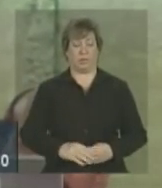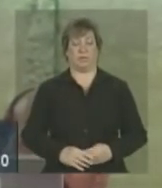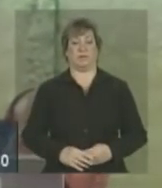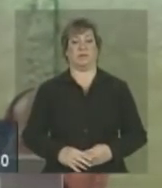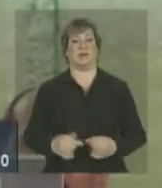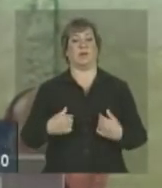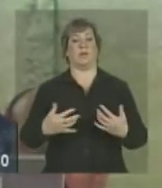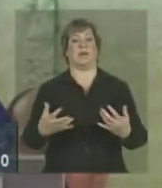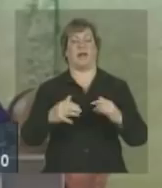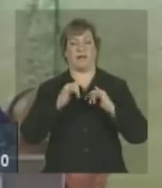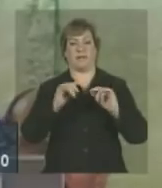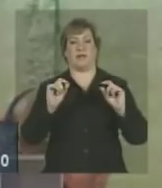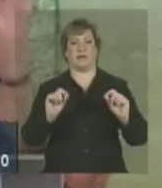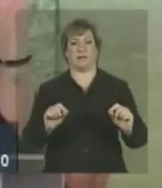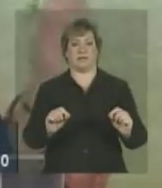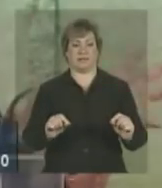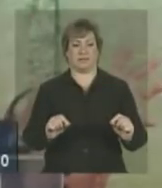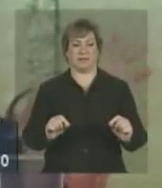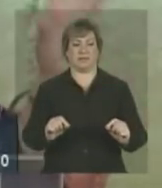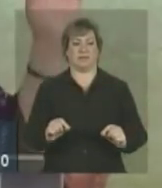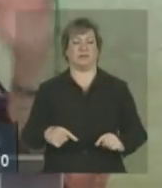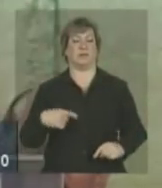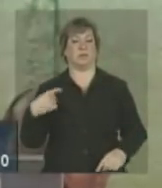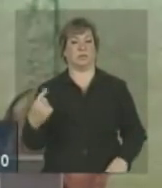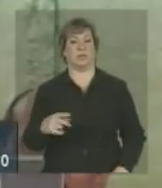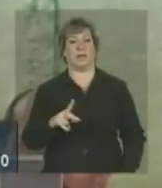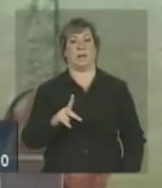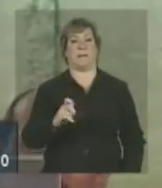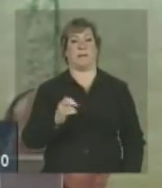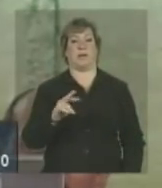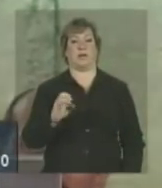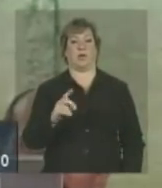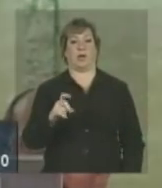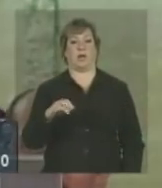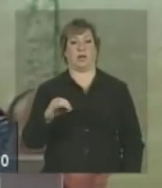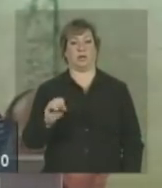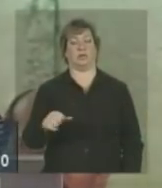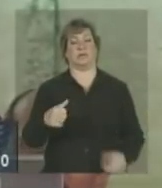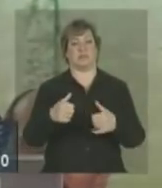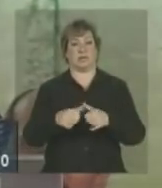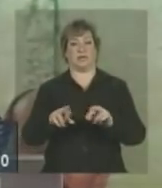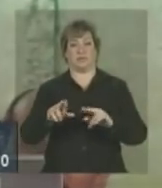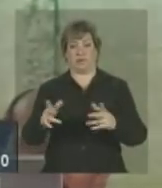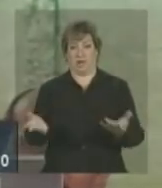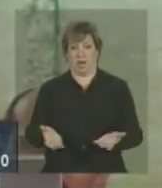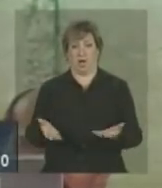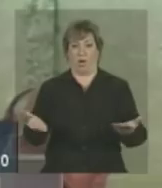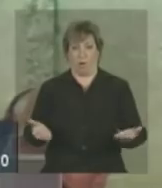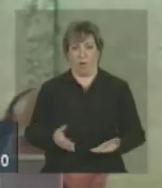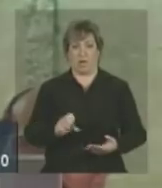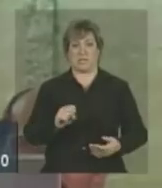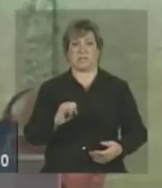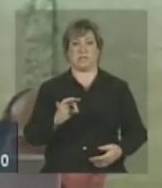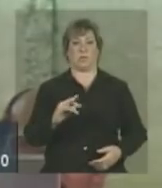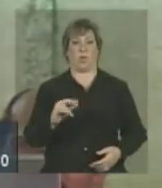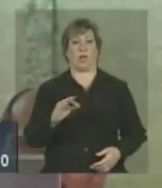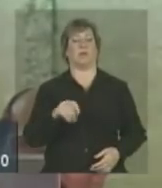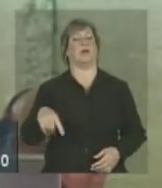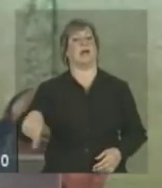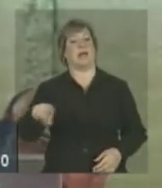Eu queria dizer que, em que pede os petroleiros têm uma situação diferente, eles também são